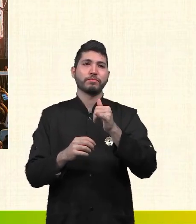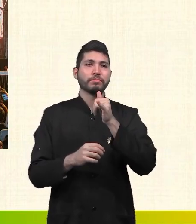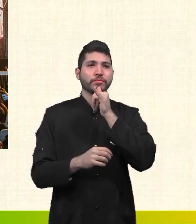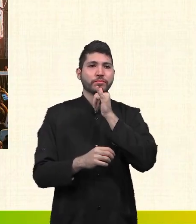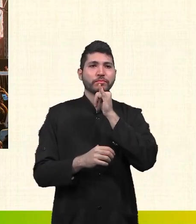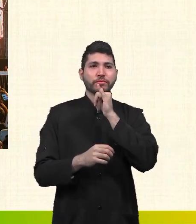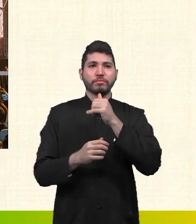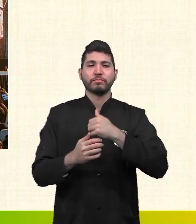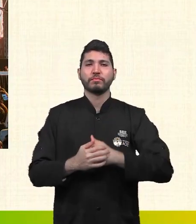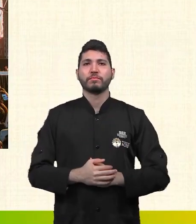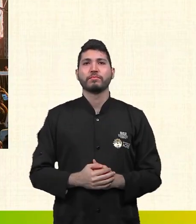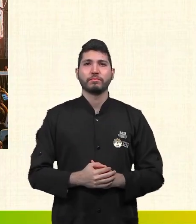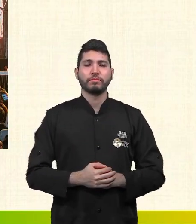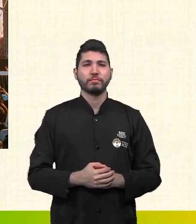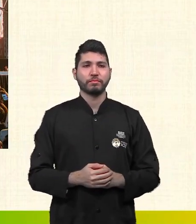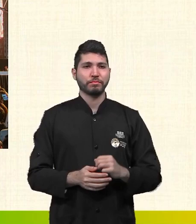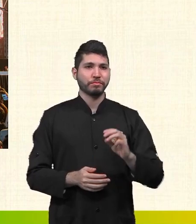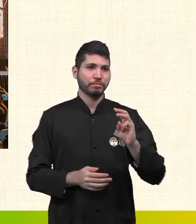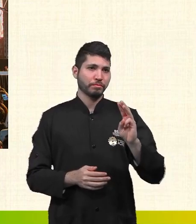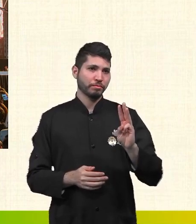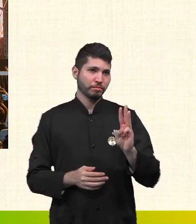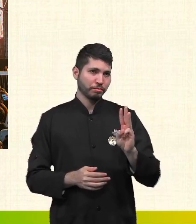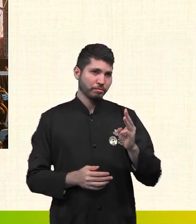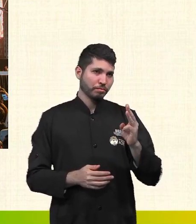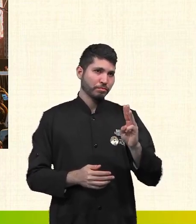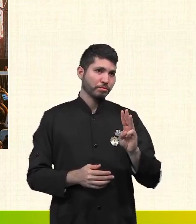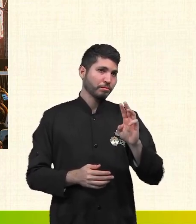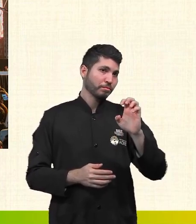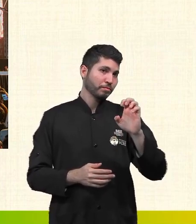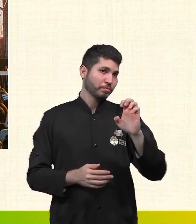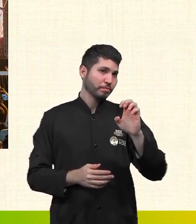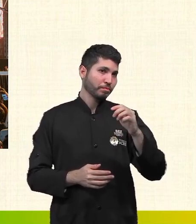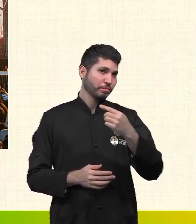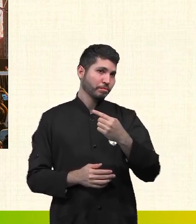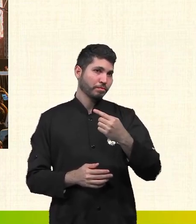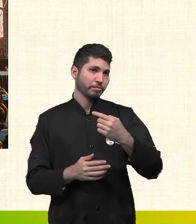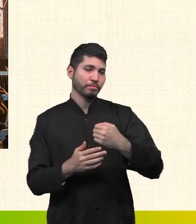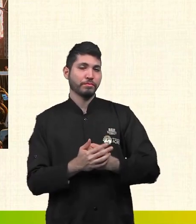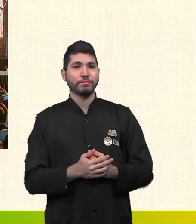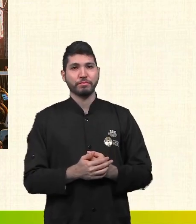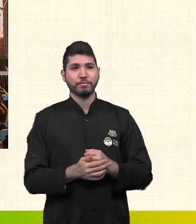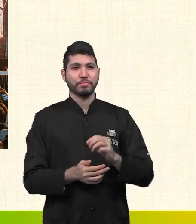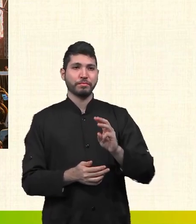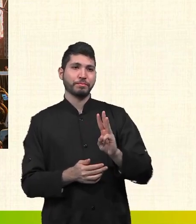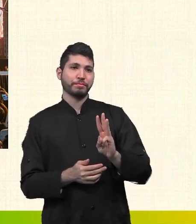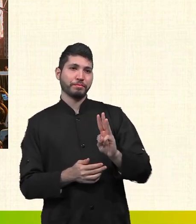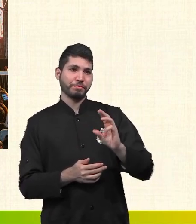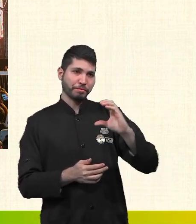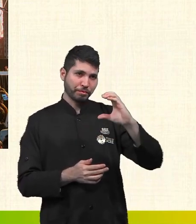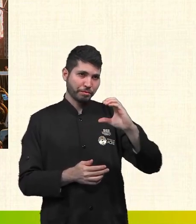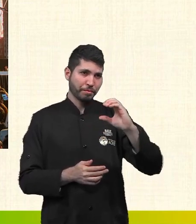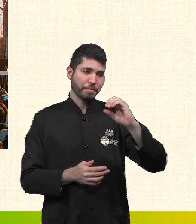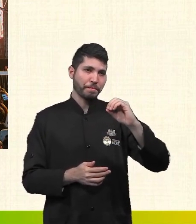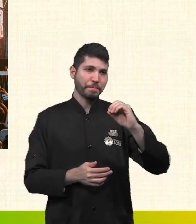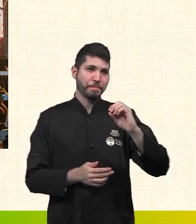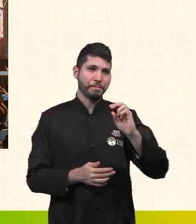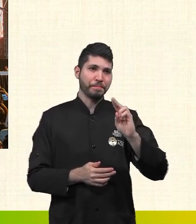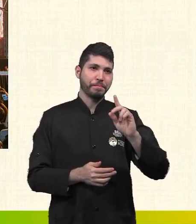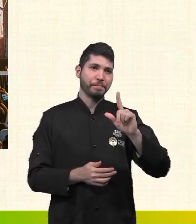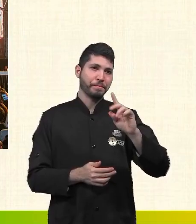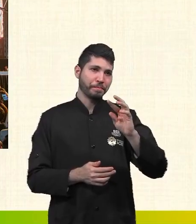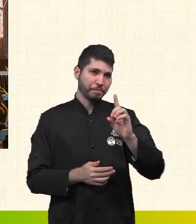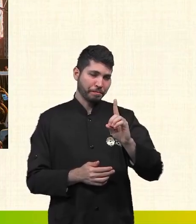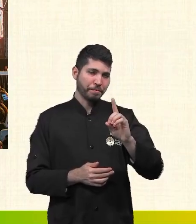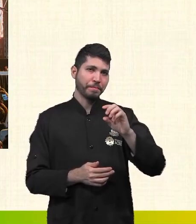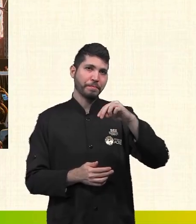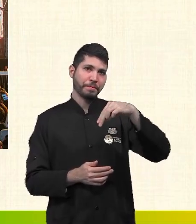exemplo, o primeiro, we could not go to the show. Nós não podemos ir ao show. Observem aqui